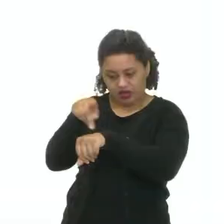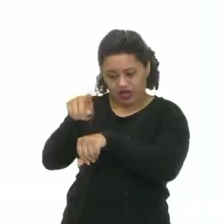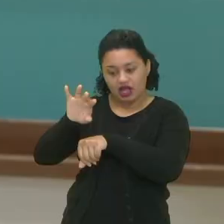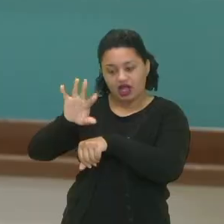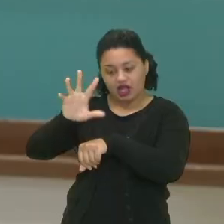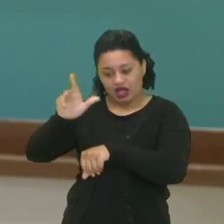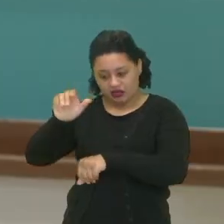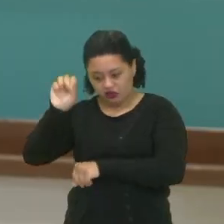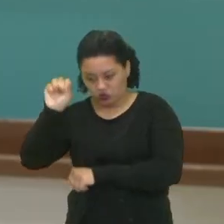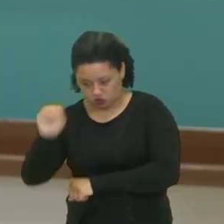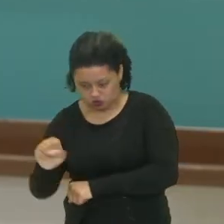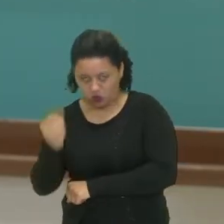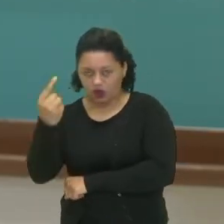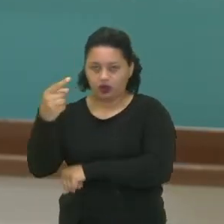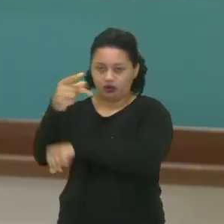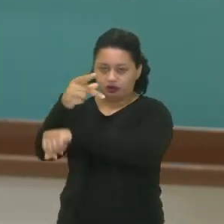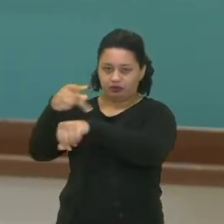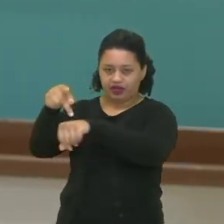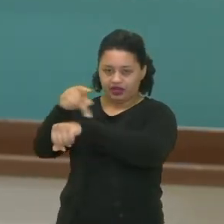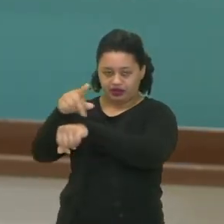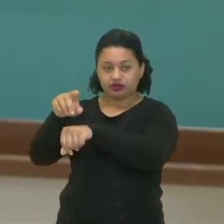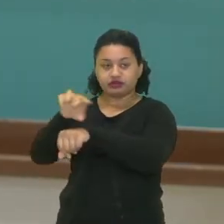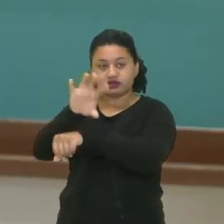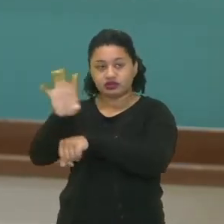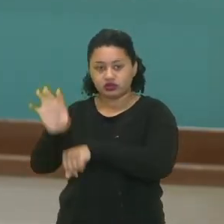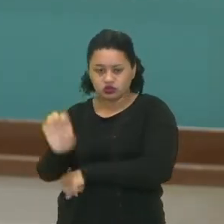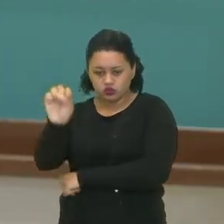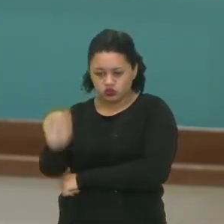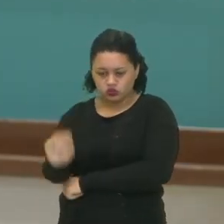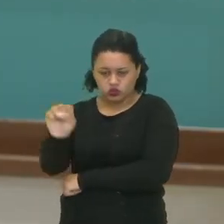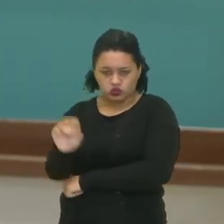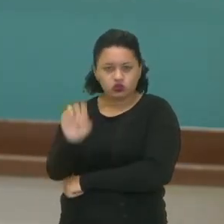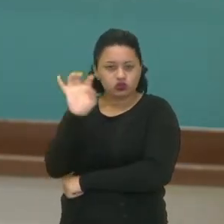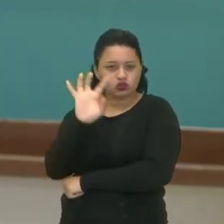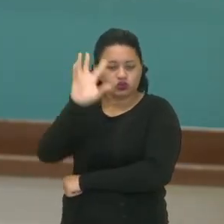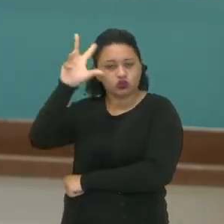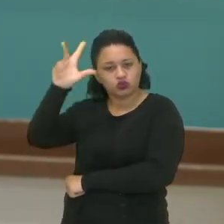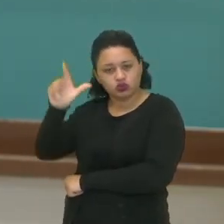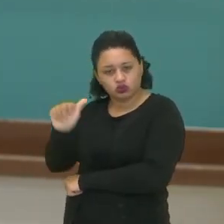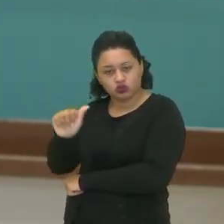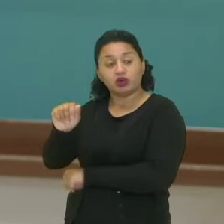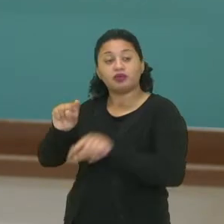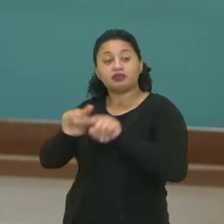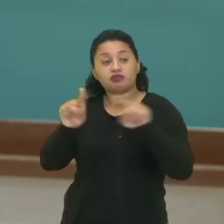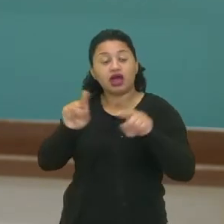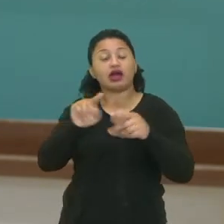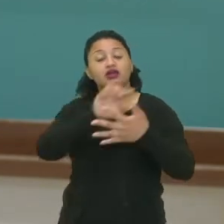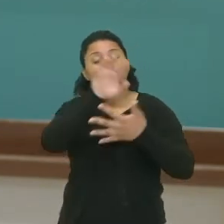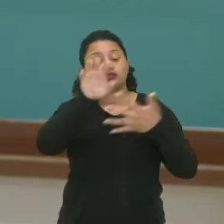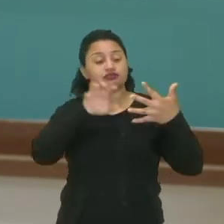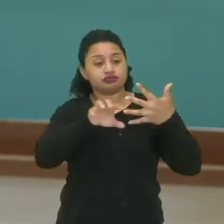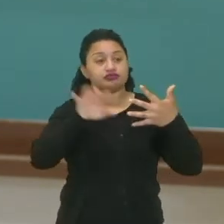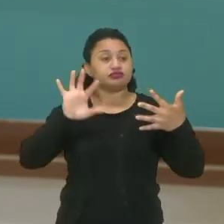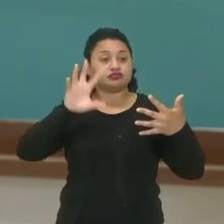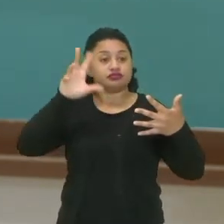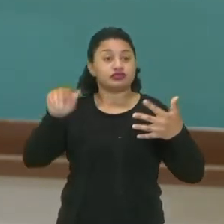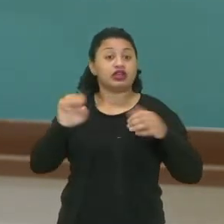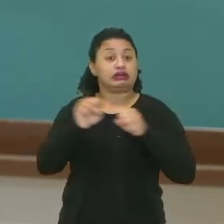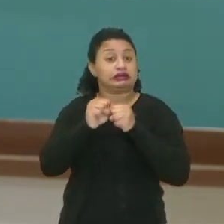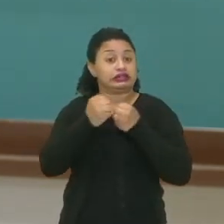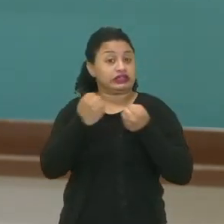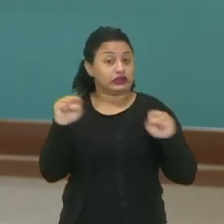sim, é um país, que é uma parte da África, inclusive fica no sul da África. Já o continente africano, ele é